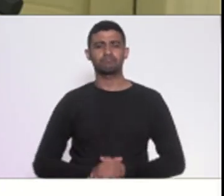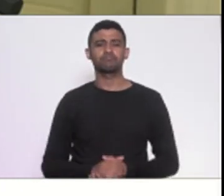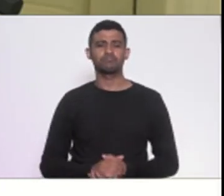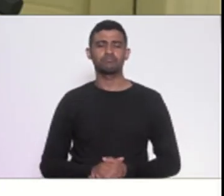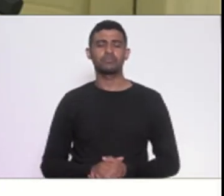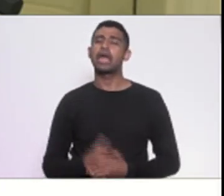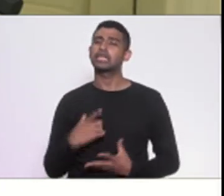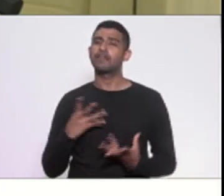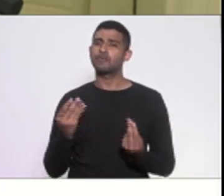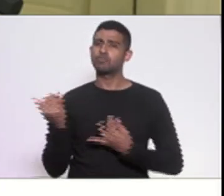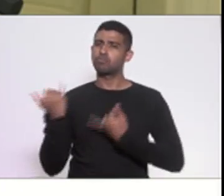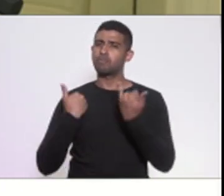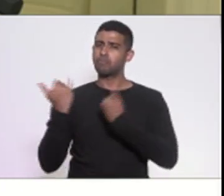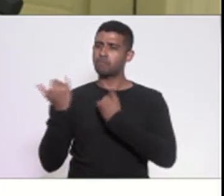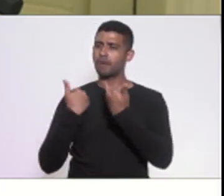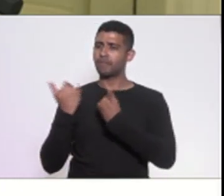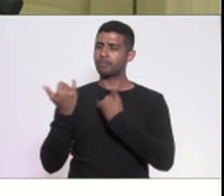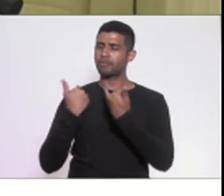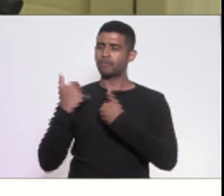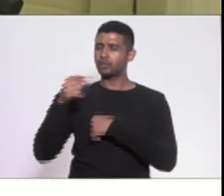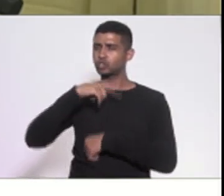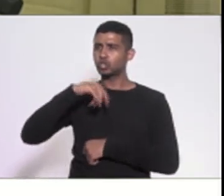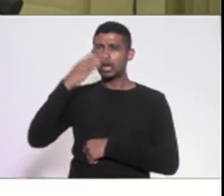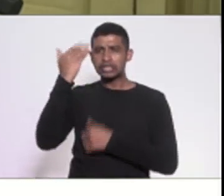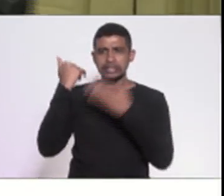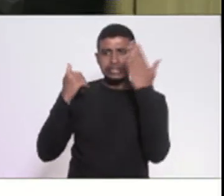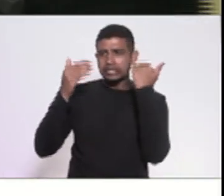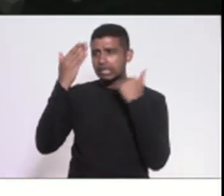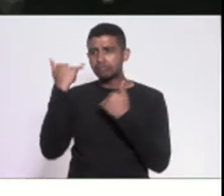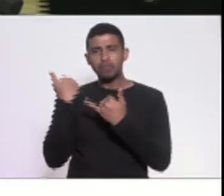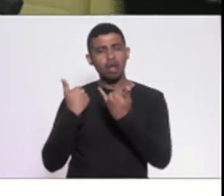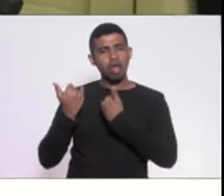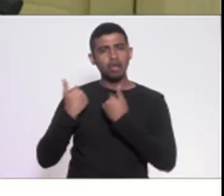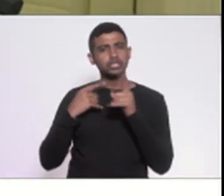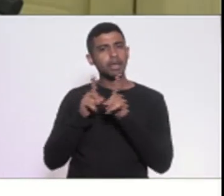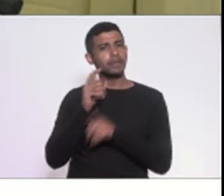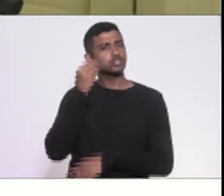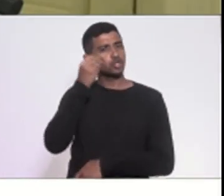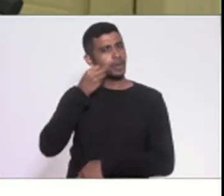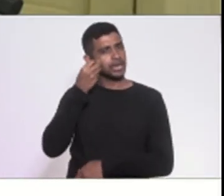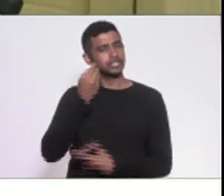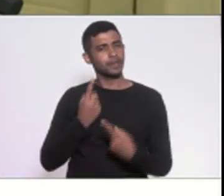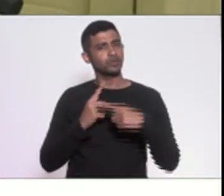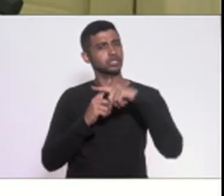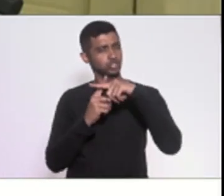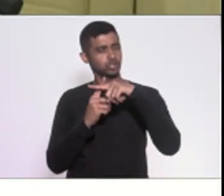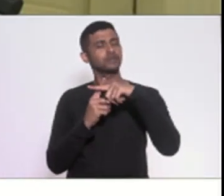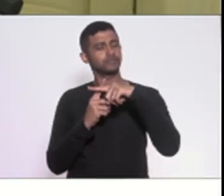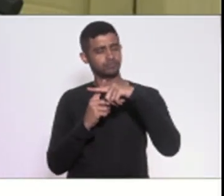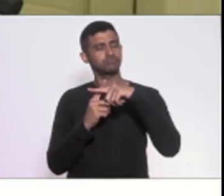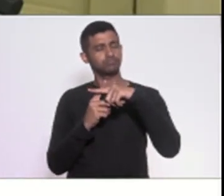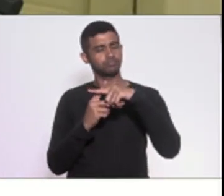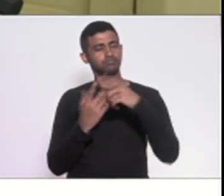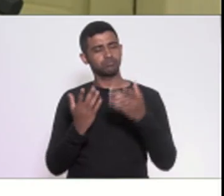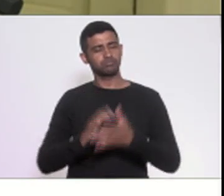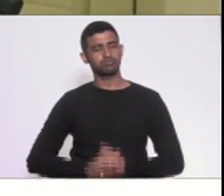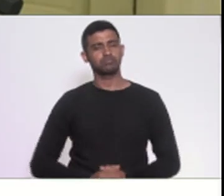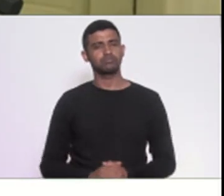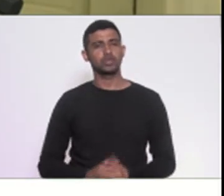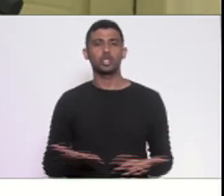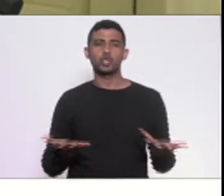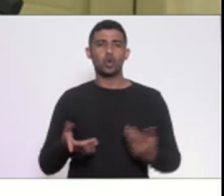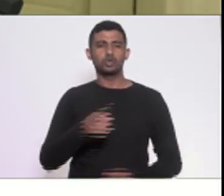bastante informações e experiências positivas que nos faz